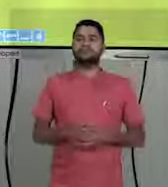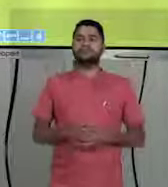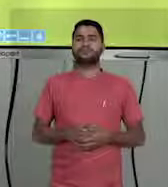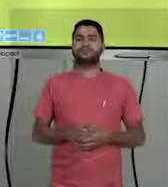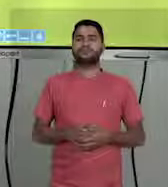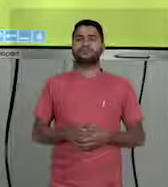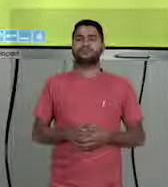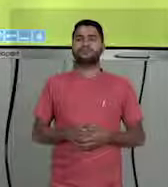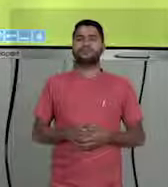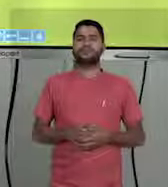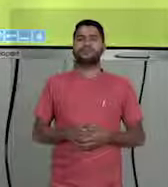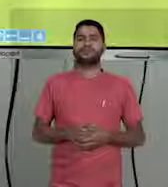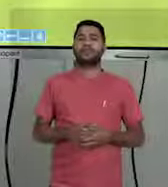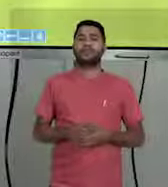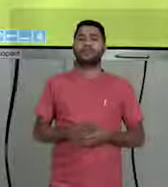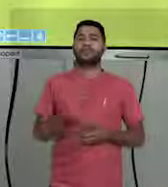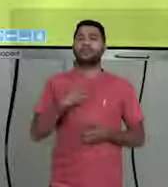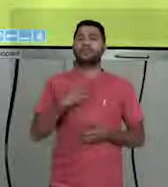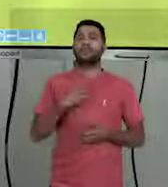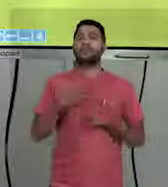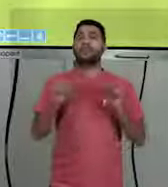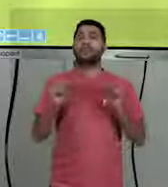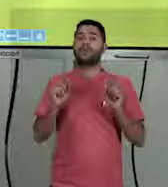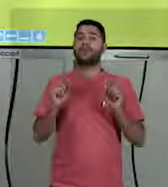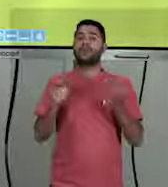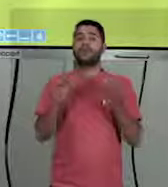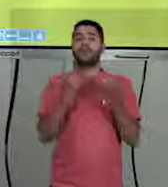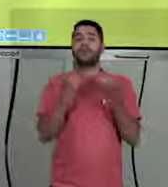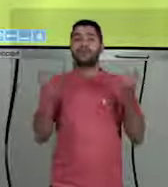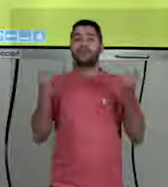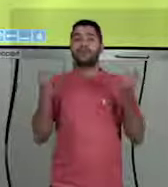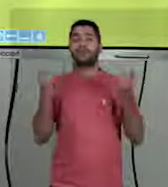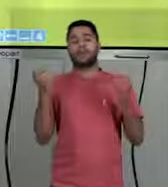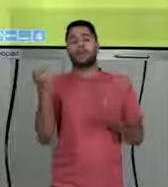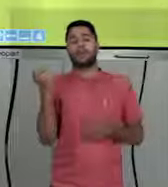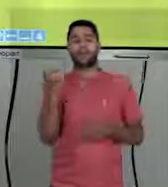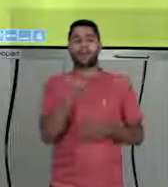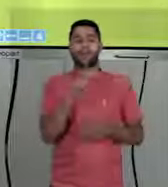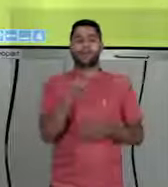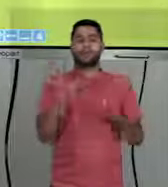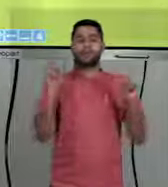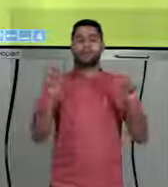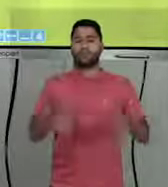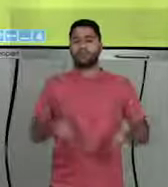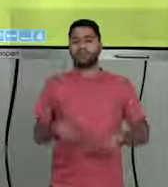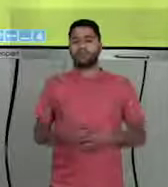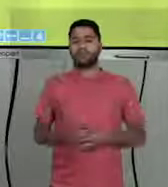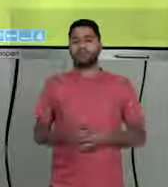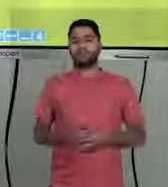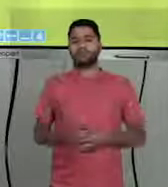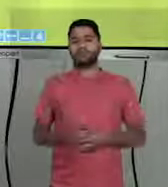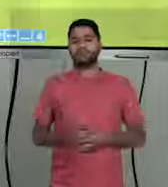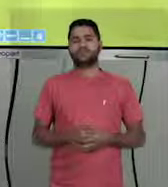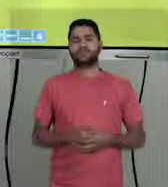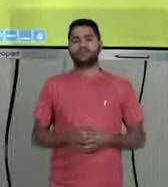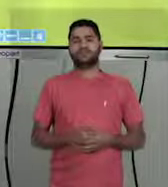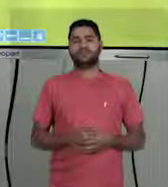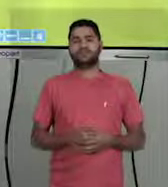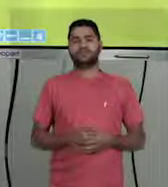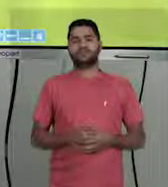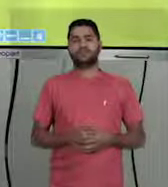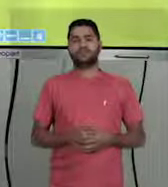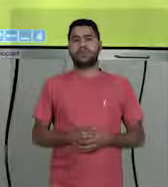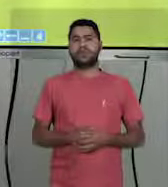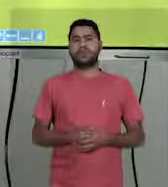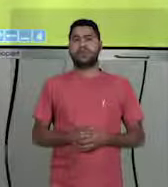maior, que vai mandar energia para o de menor potencial, de menor tensão. Então, essa tensão